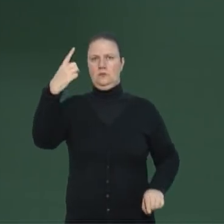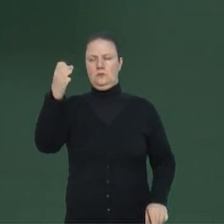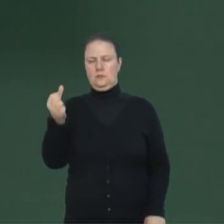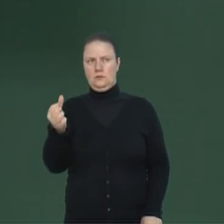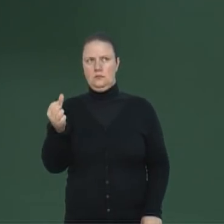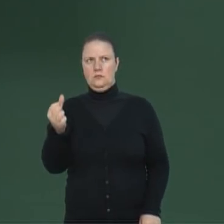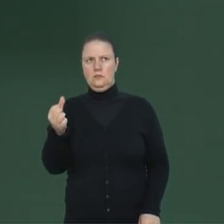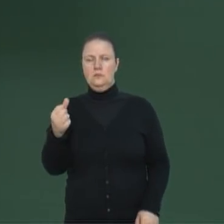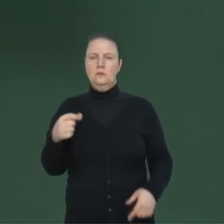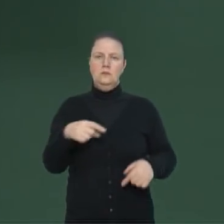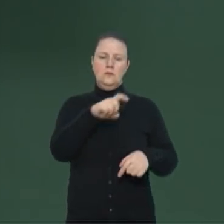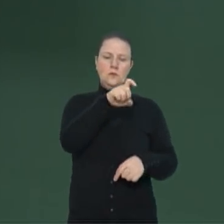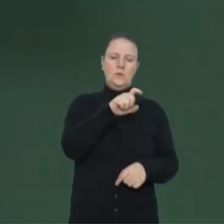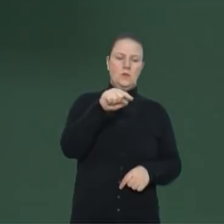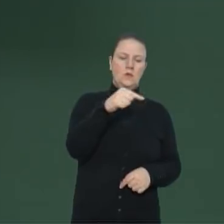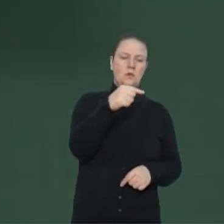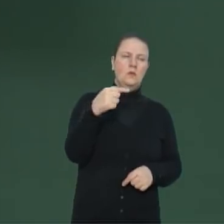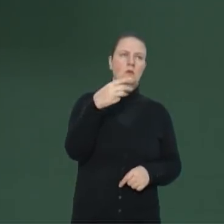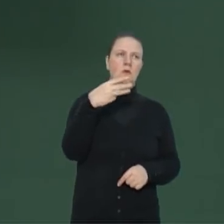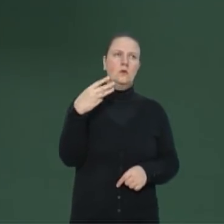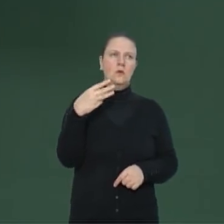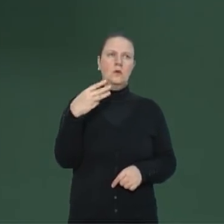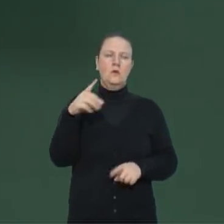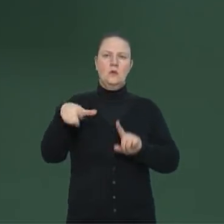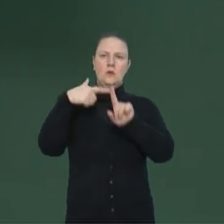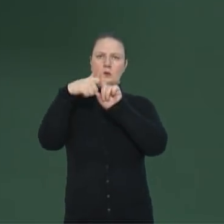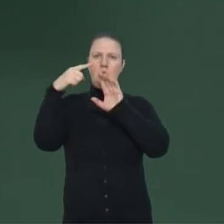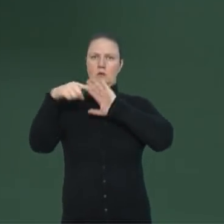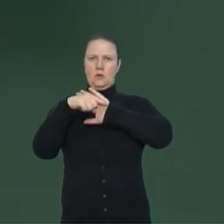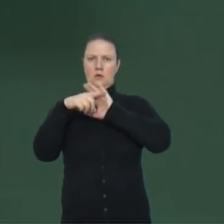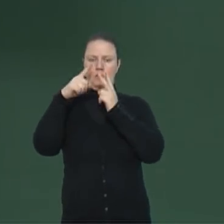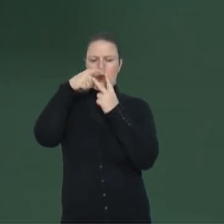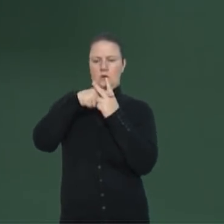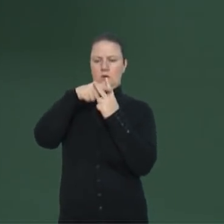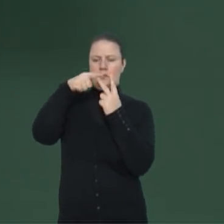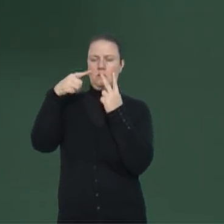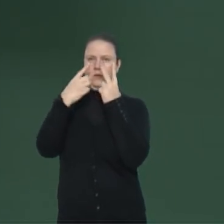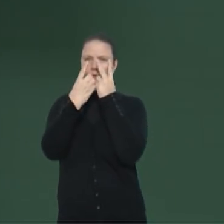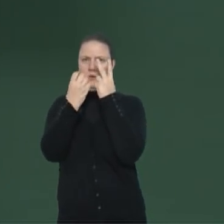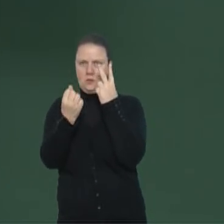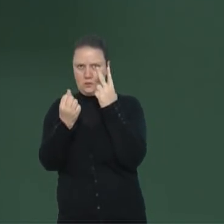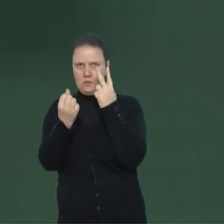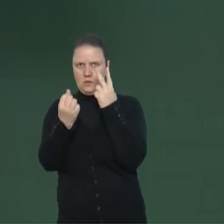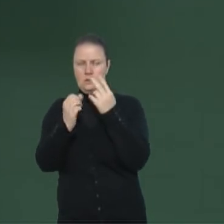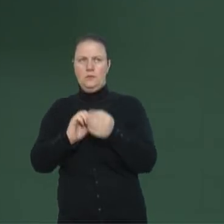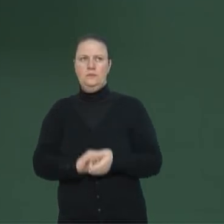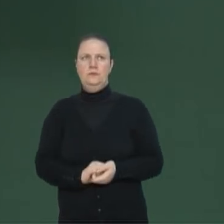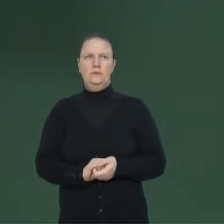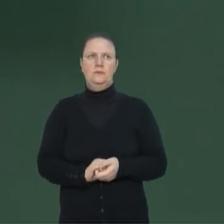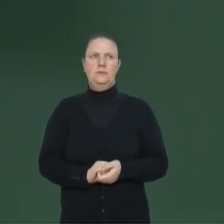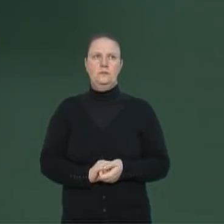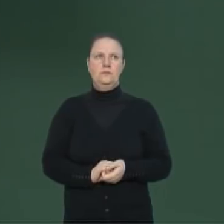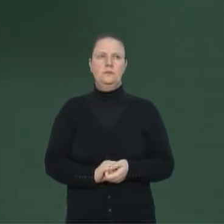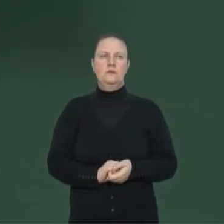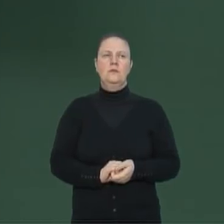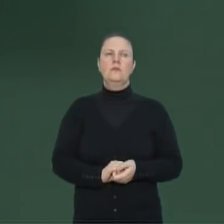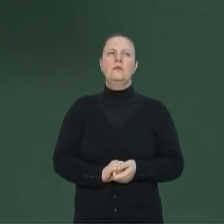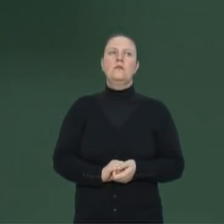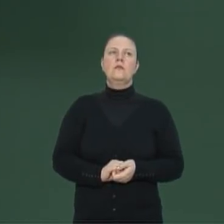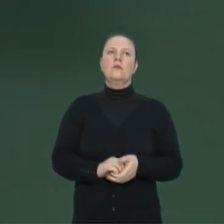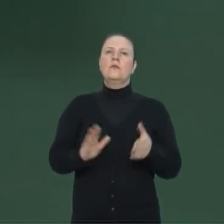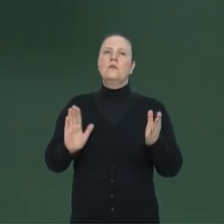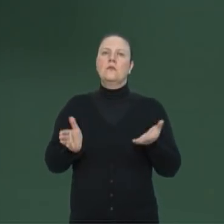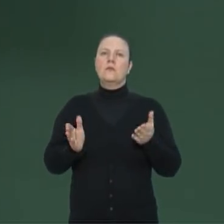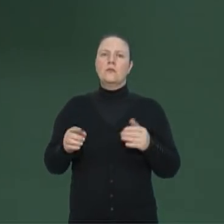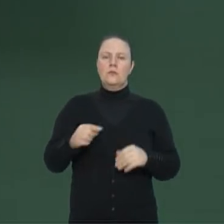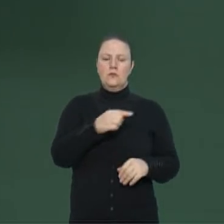menos 3 igual a mais ou menos raiz de 16. E mais ou menos raiz de 16 é mais ou menos 4, né? Esse 3